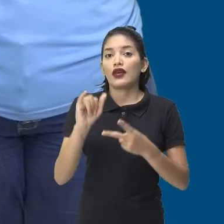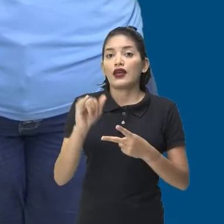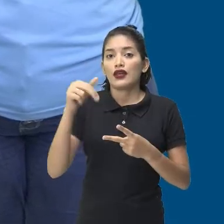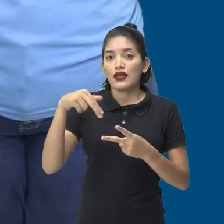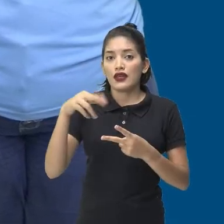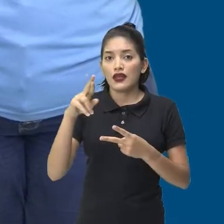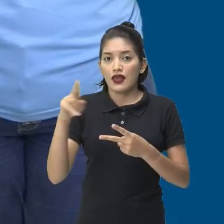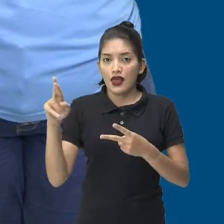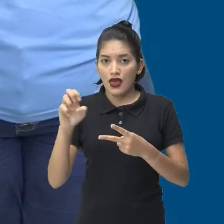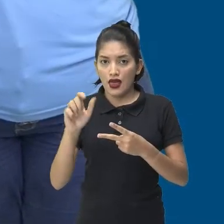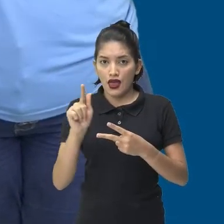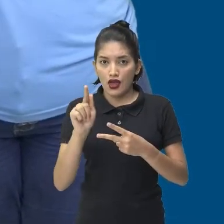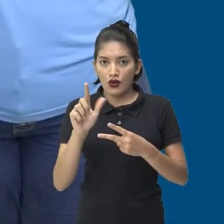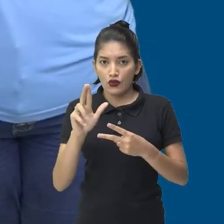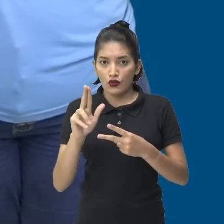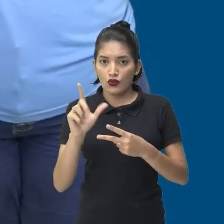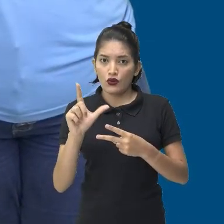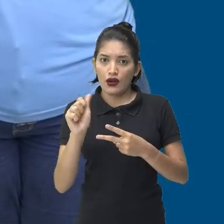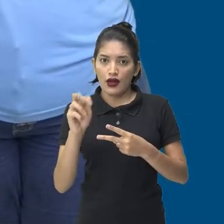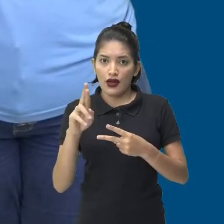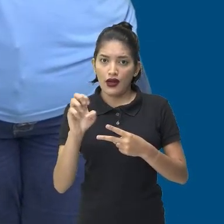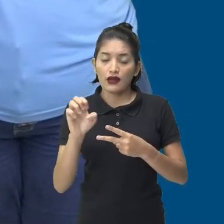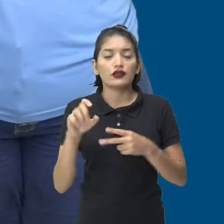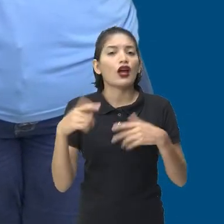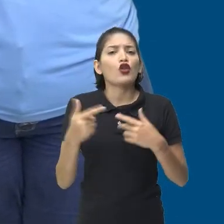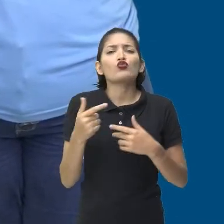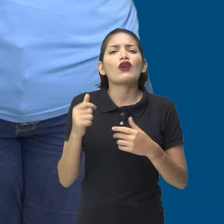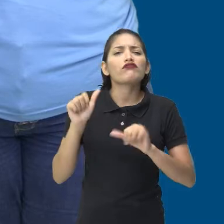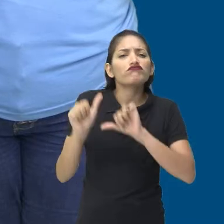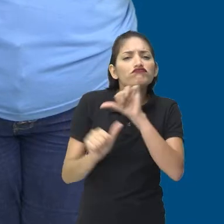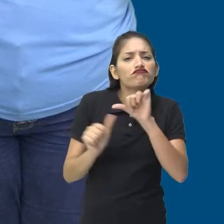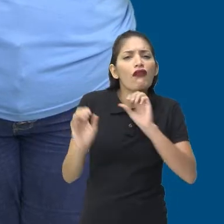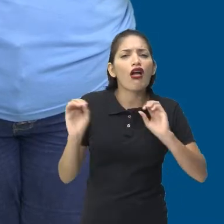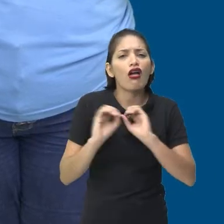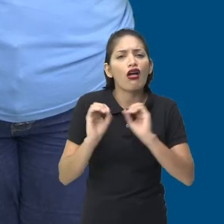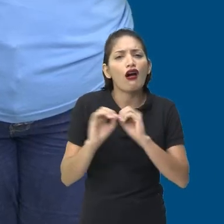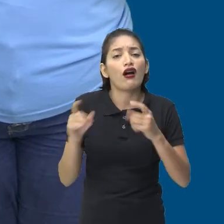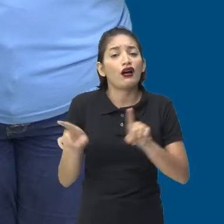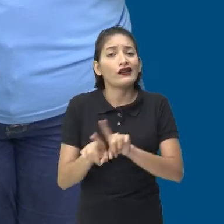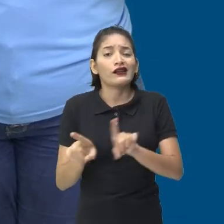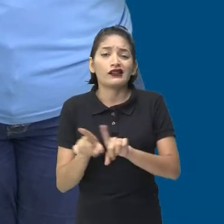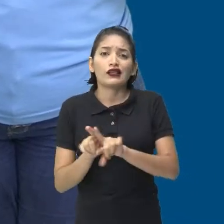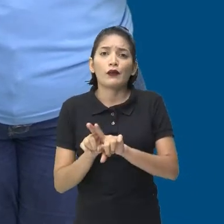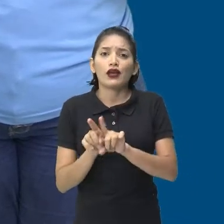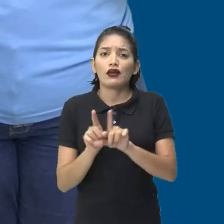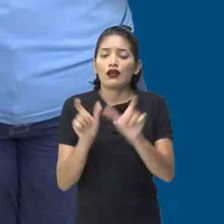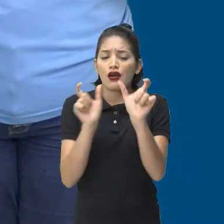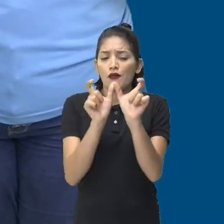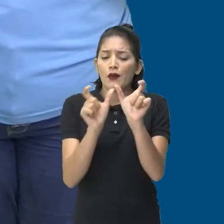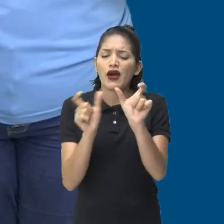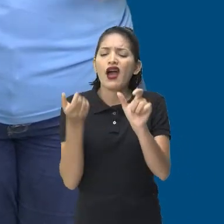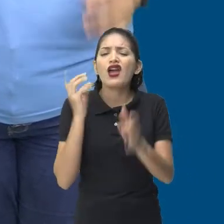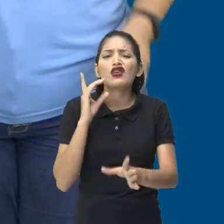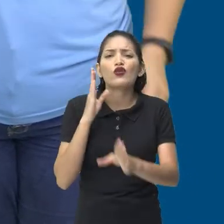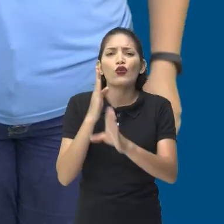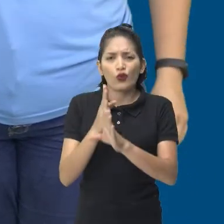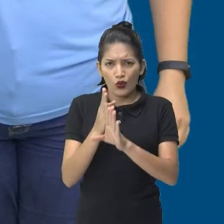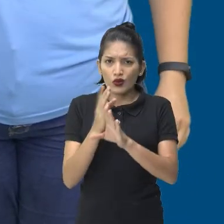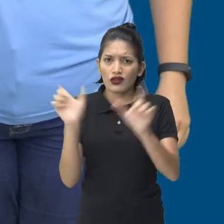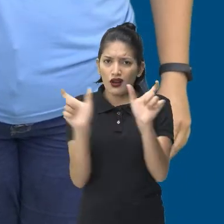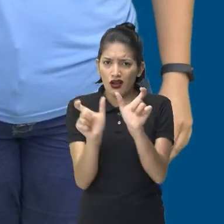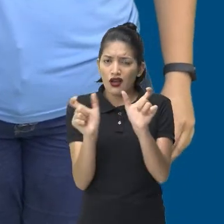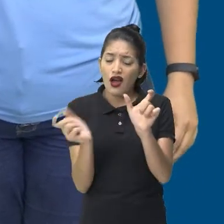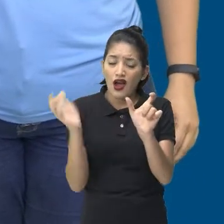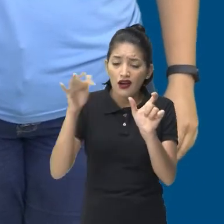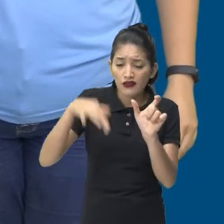como eu bem falei para vocês, eles não sofrem alteração nenhuma, não tem que se achar radical nem raiz de verbo,